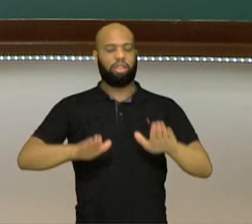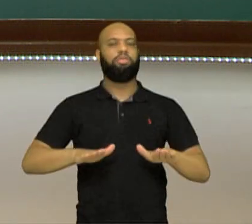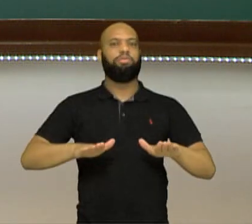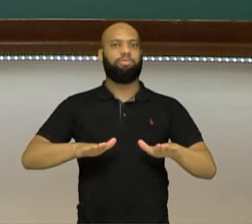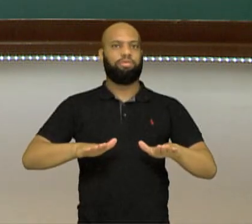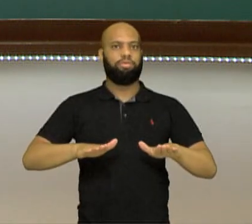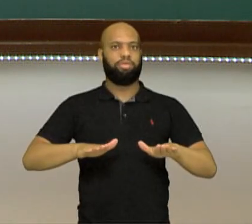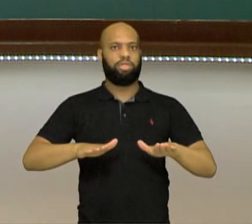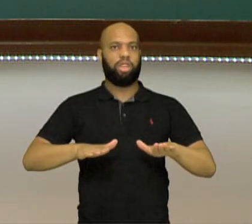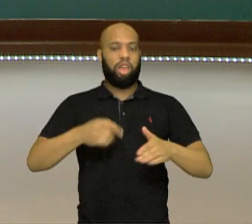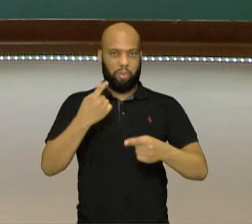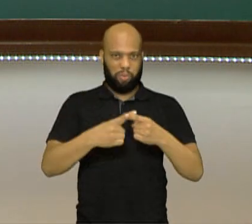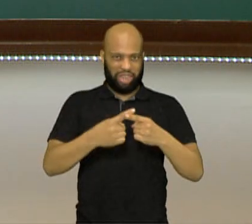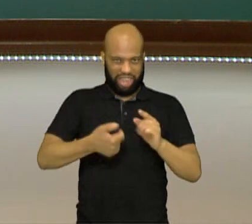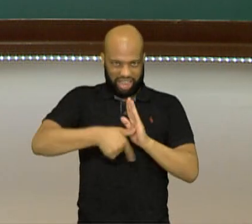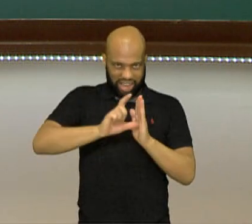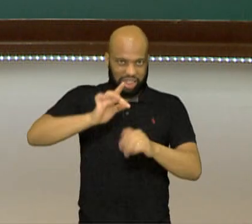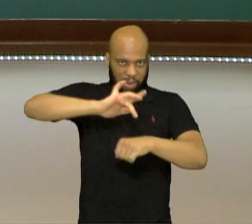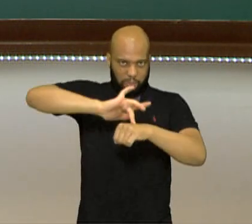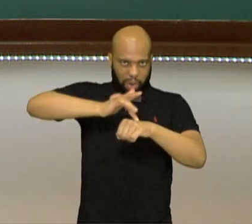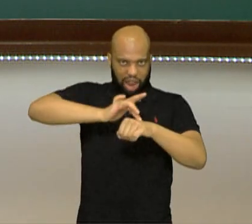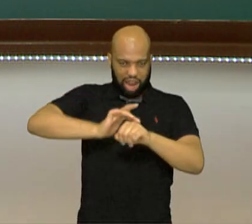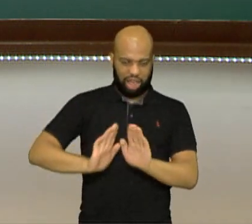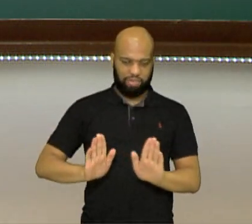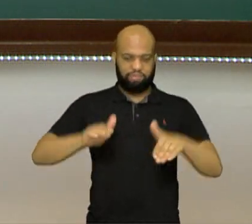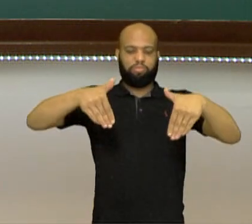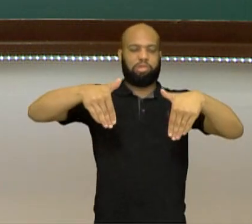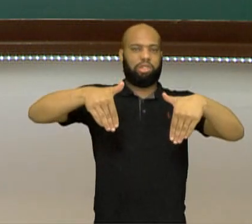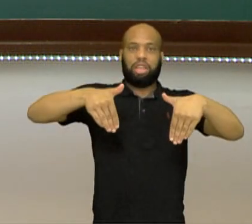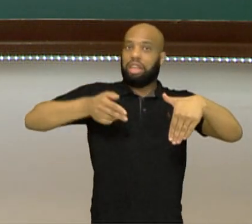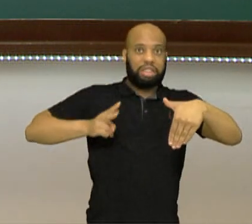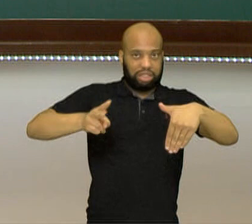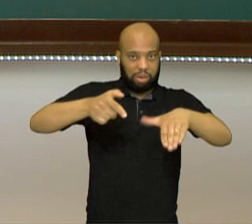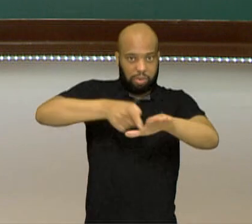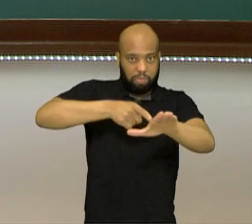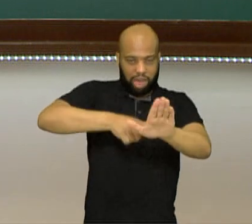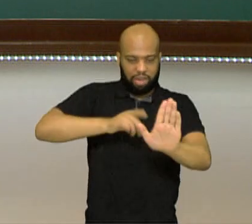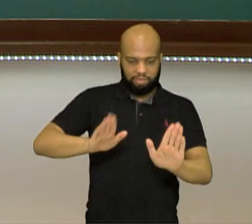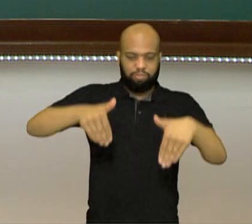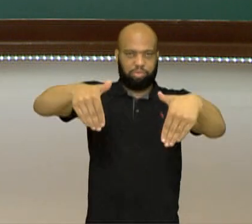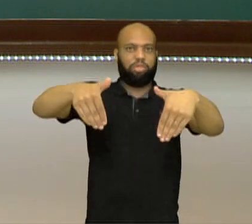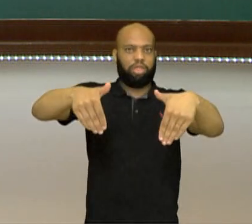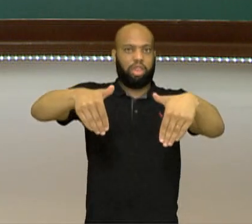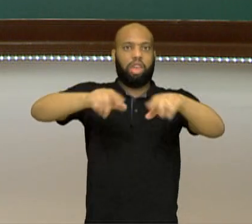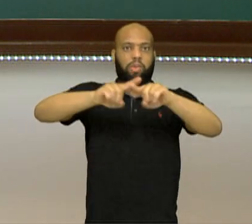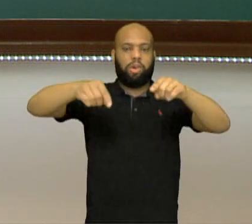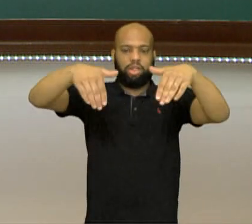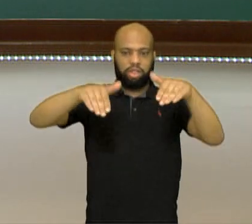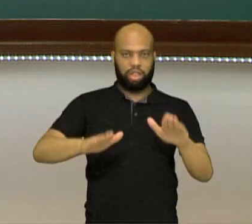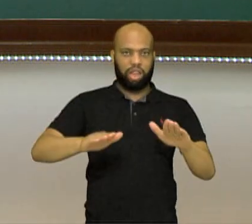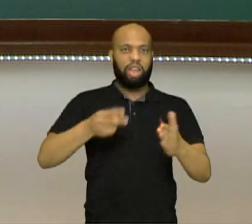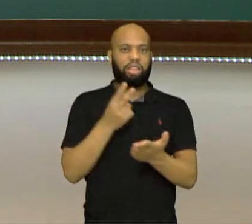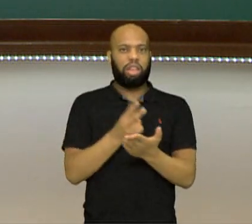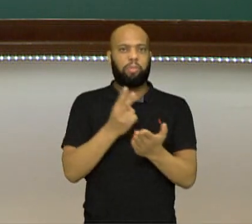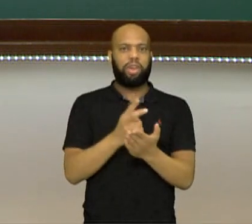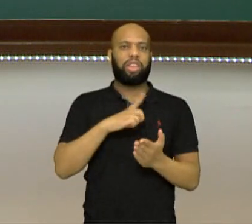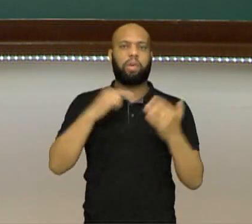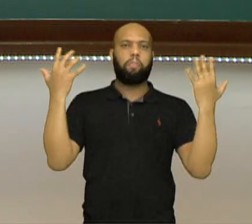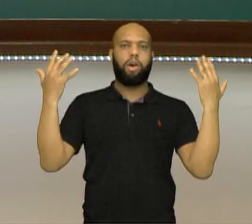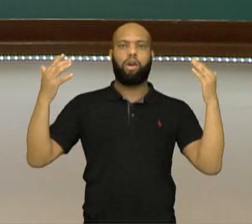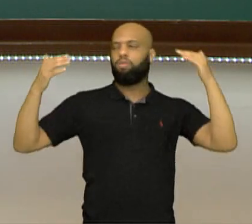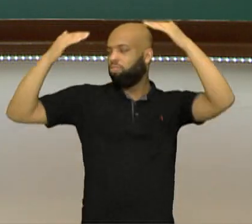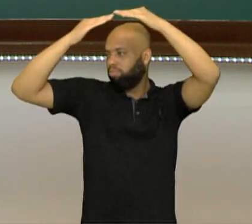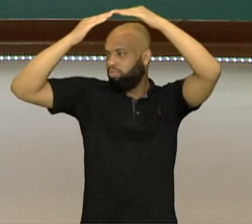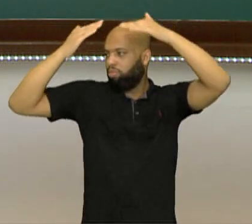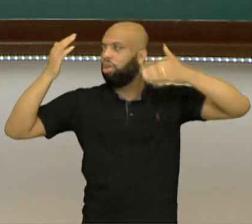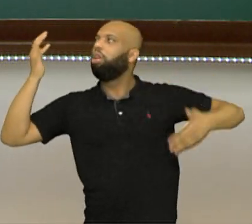homem fixa o pé inteiro no chão, aqueles passos redondinhos, aquelas mãos redondinhas e muitas